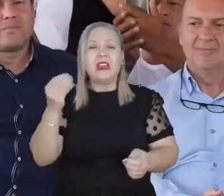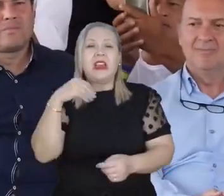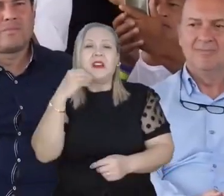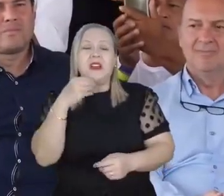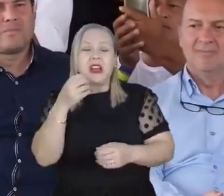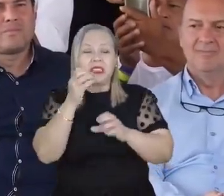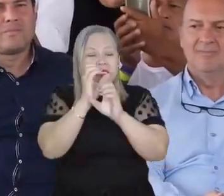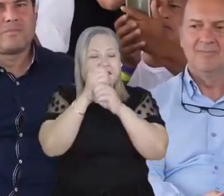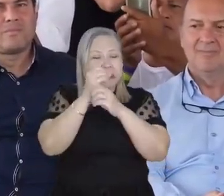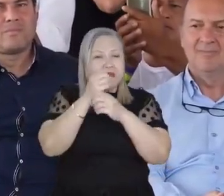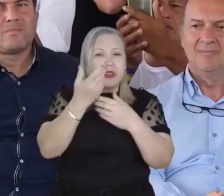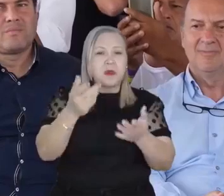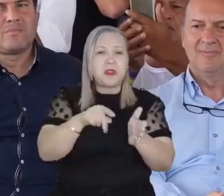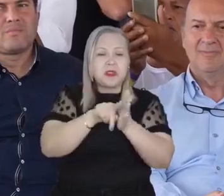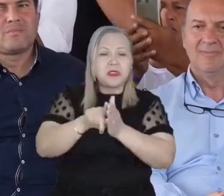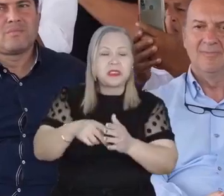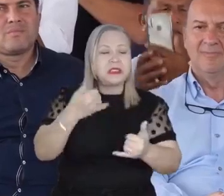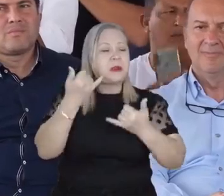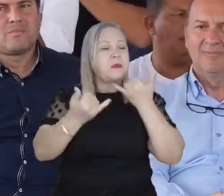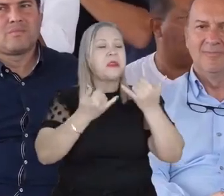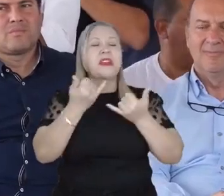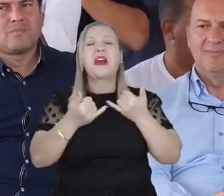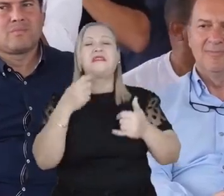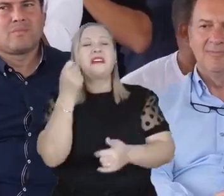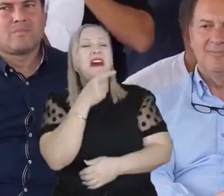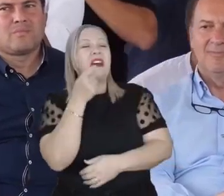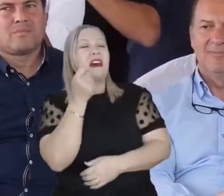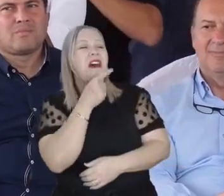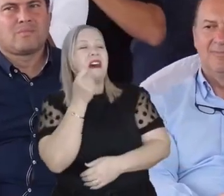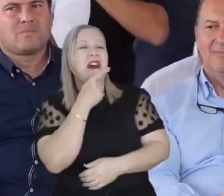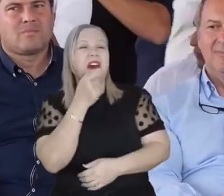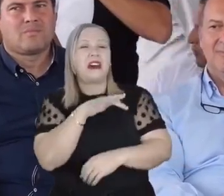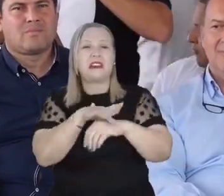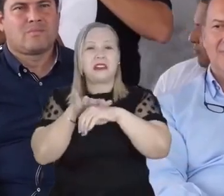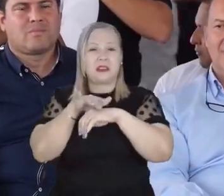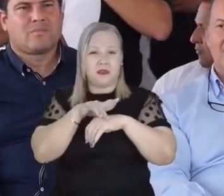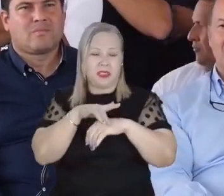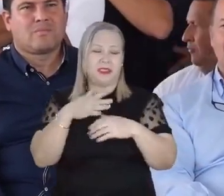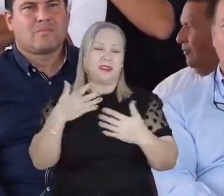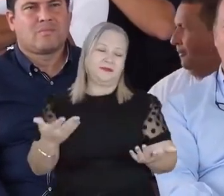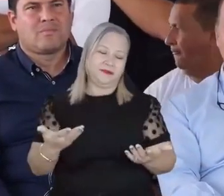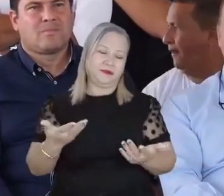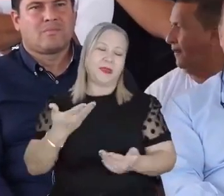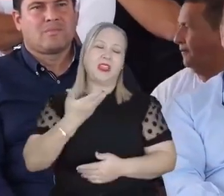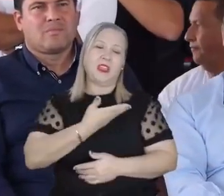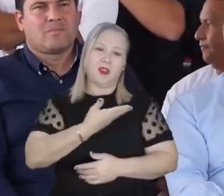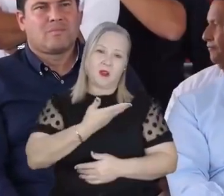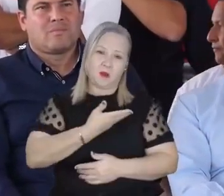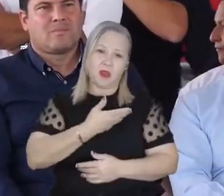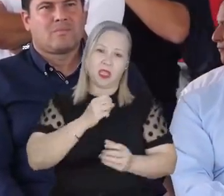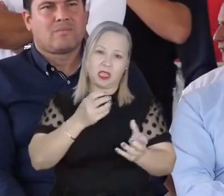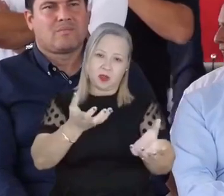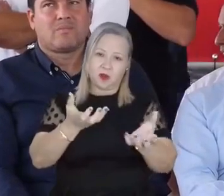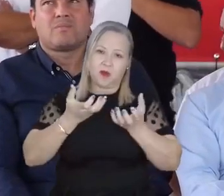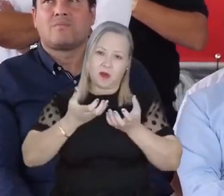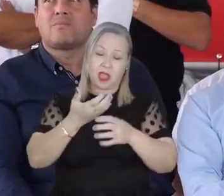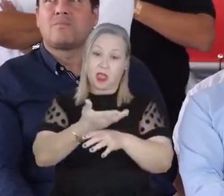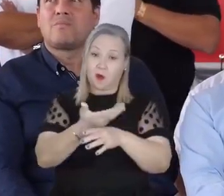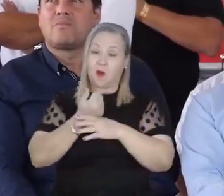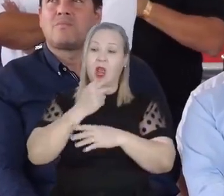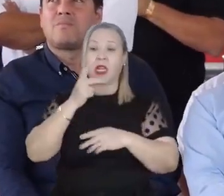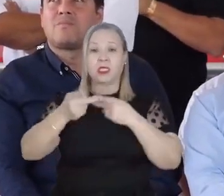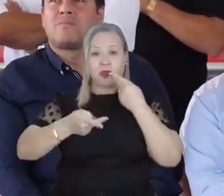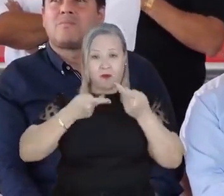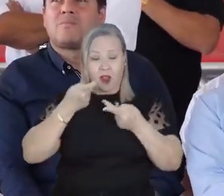doença. Portanto, companheiros e companheiras, eu quero, antes de falar, agradecer